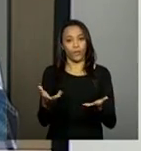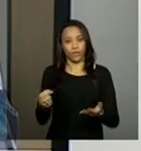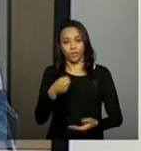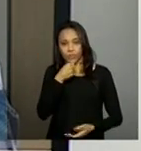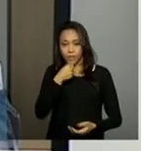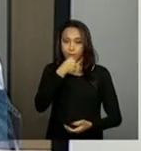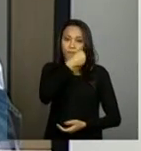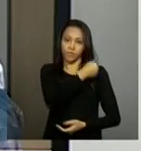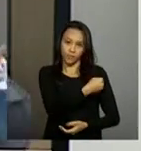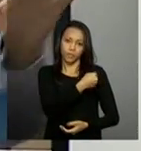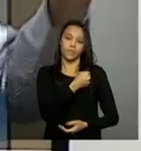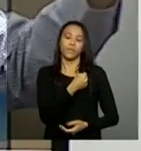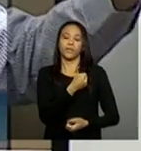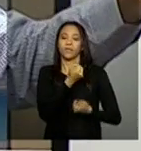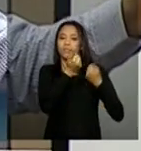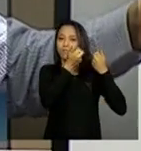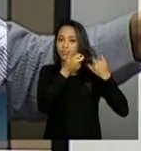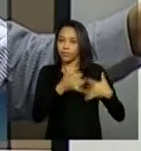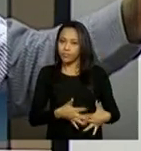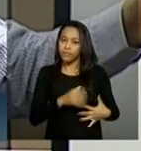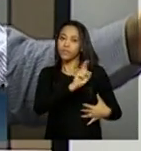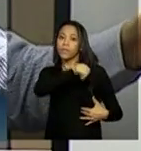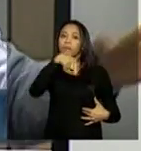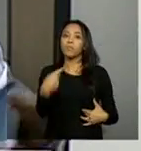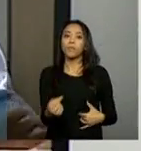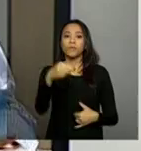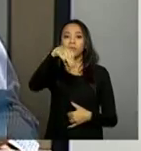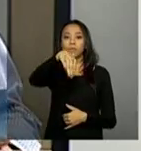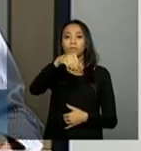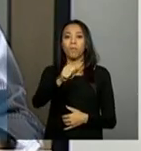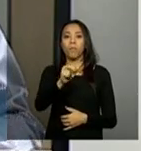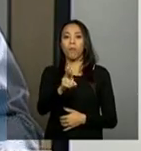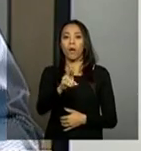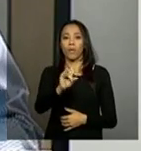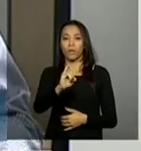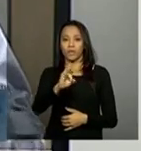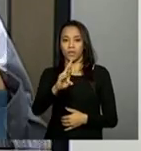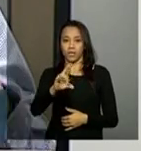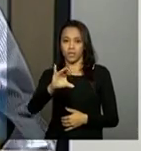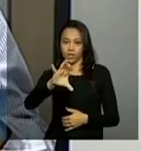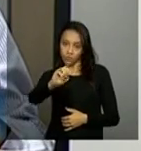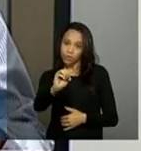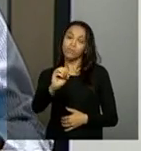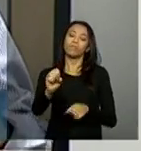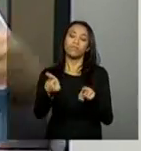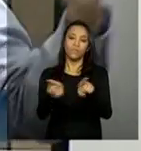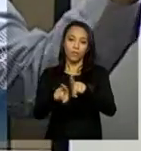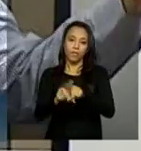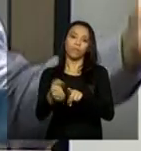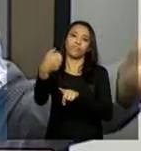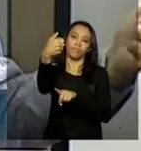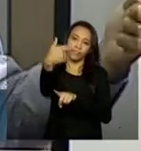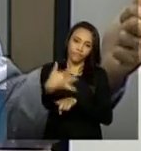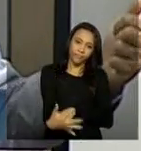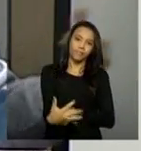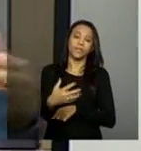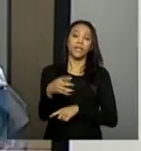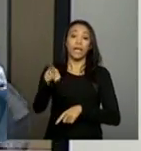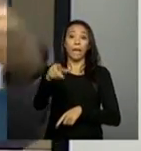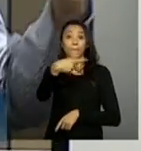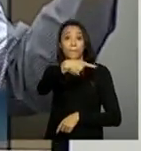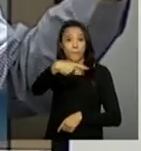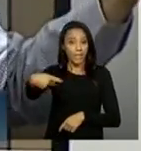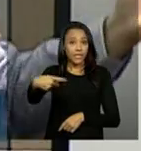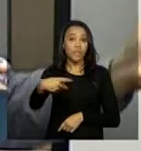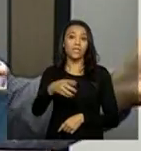você, em seguida o doutor Maurício vai, o mapa se quiser fazer, ou então no final, tá? O doutor Maurício, presidente da Embrapa,